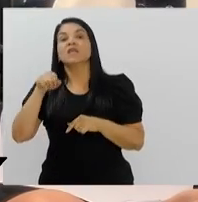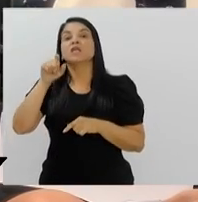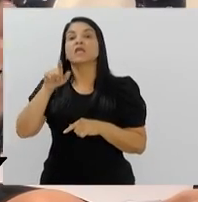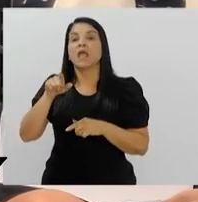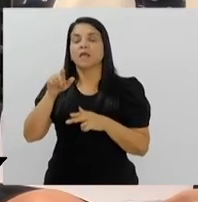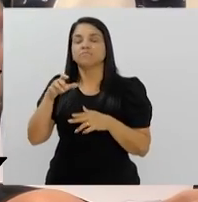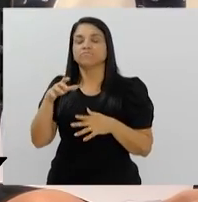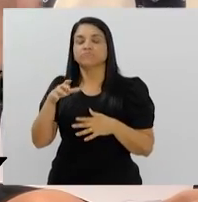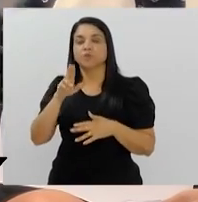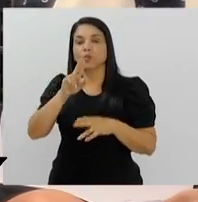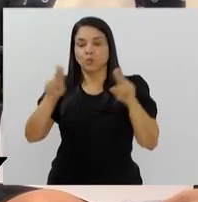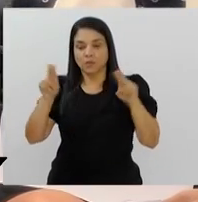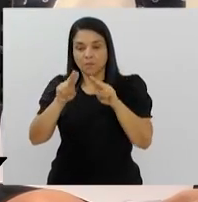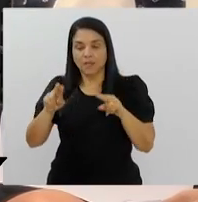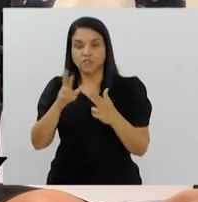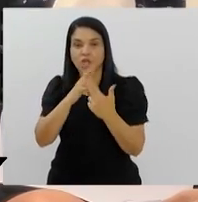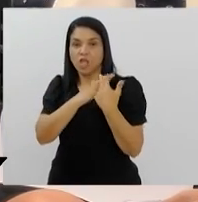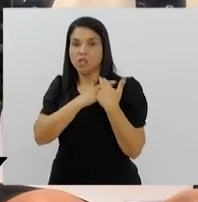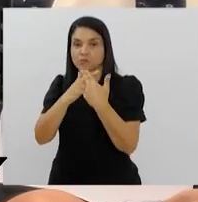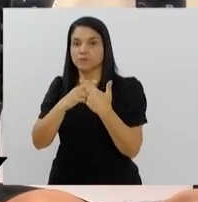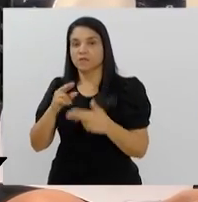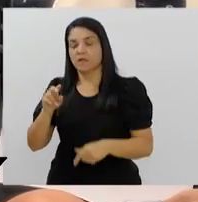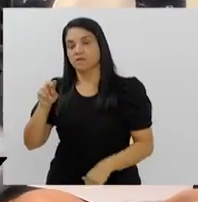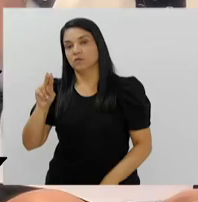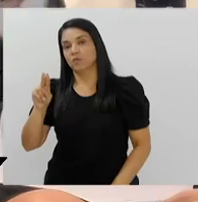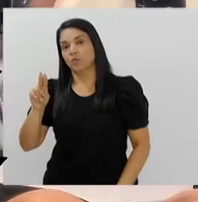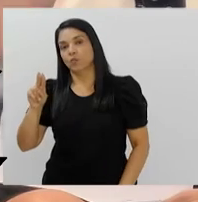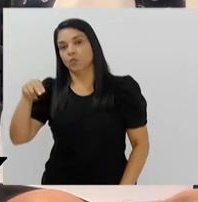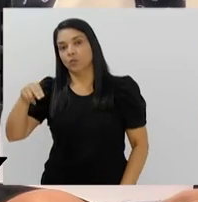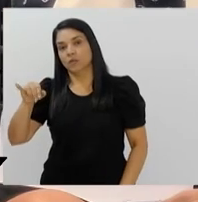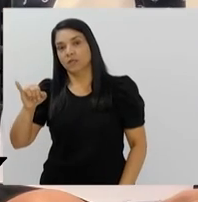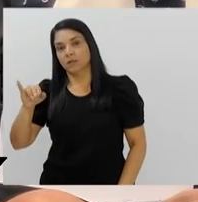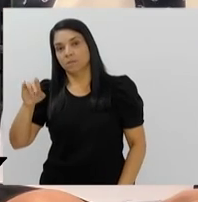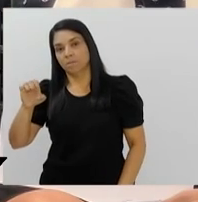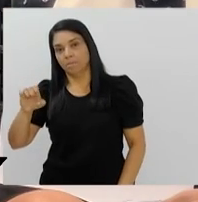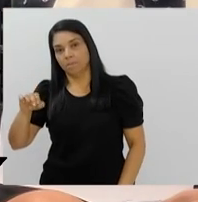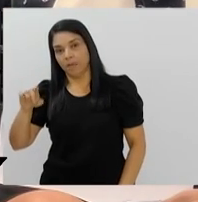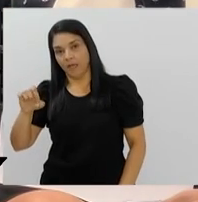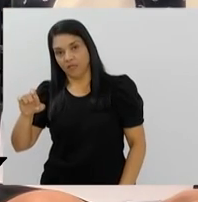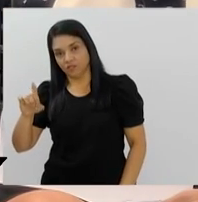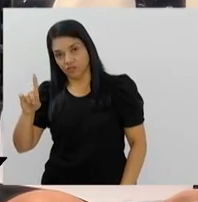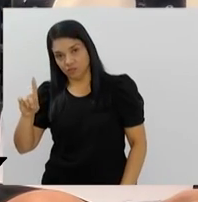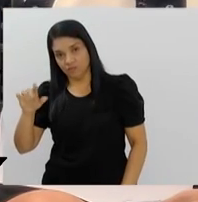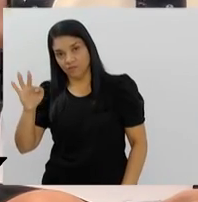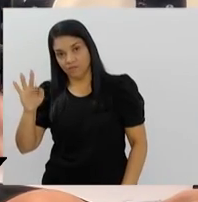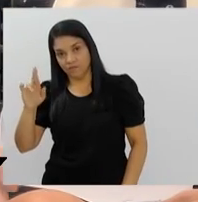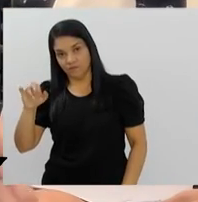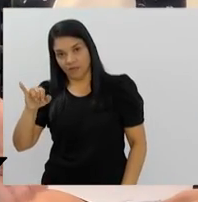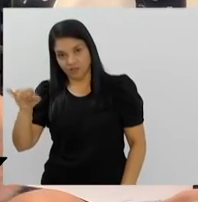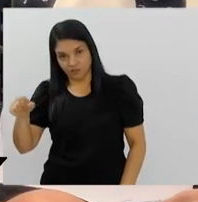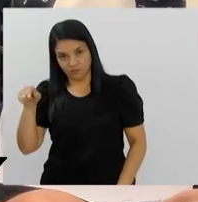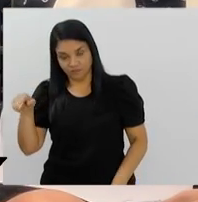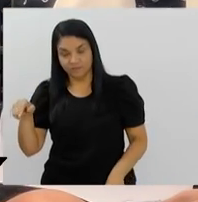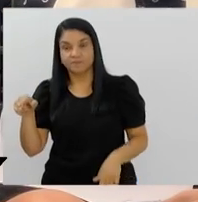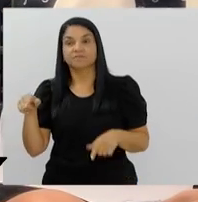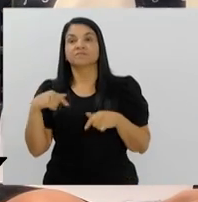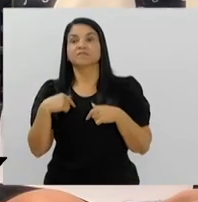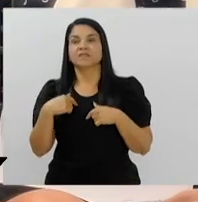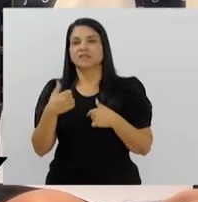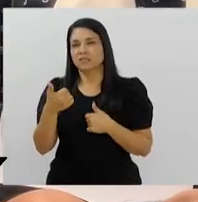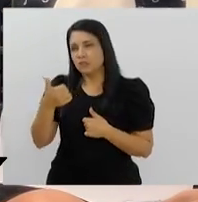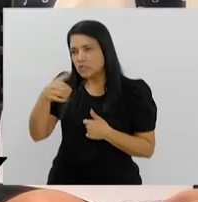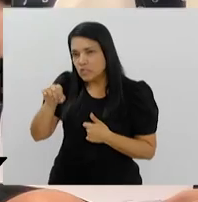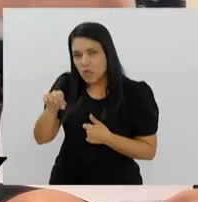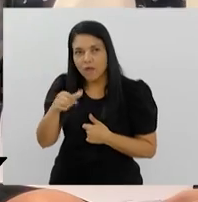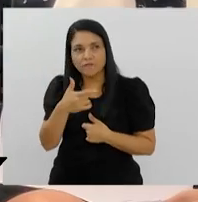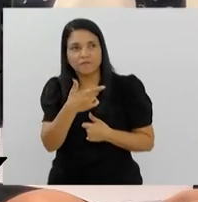nível de autoridade tem a Afe sobre as unimeds porque se não tem nós vamos chamar quem responde se for preciso são 19 são